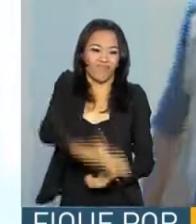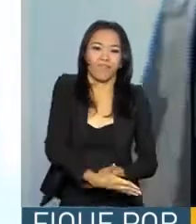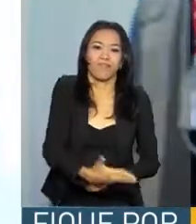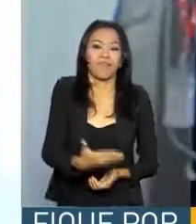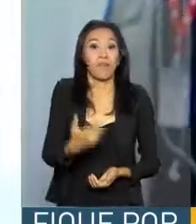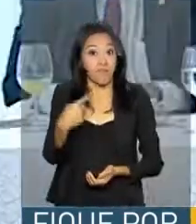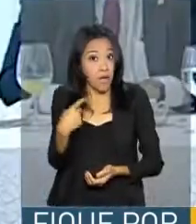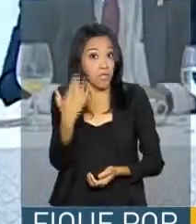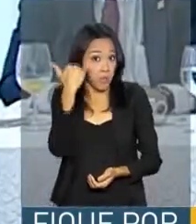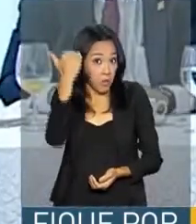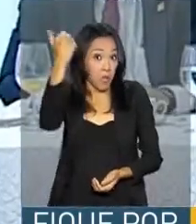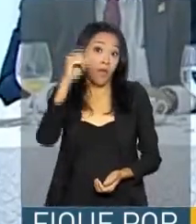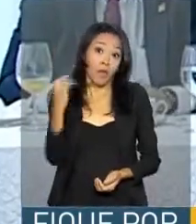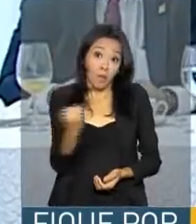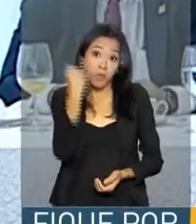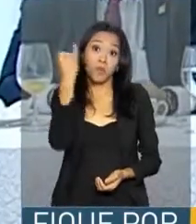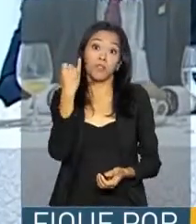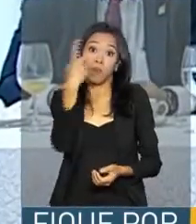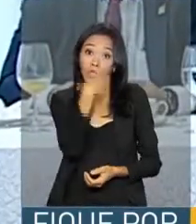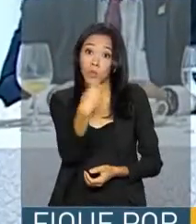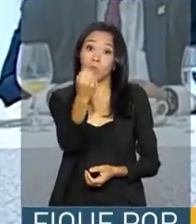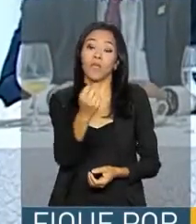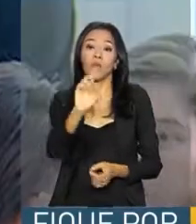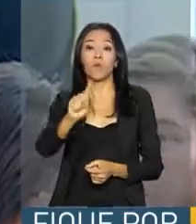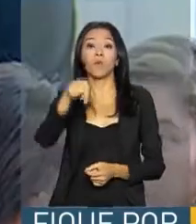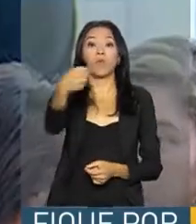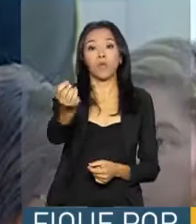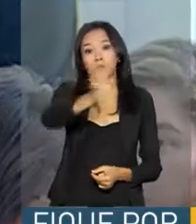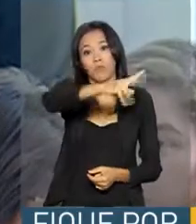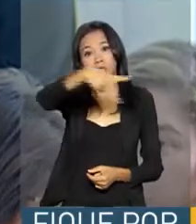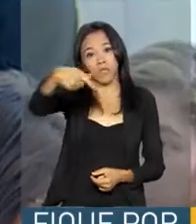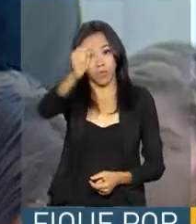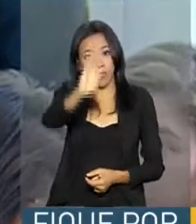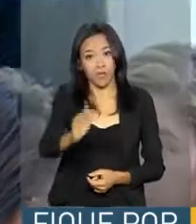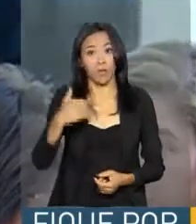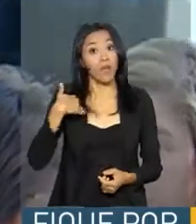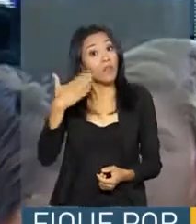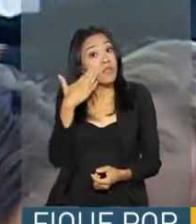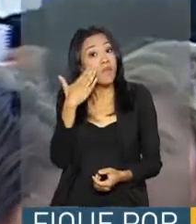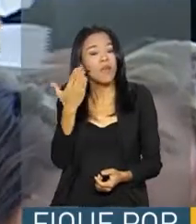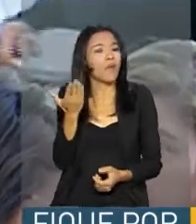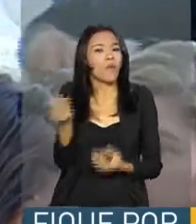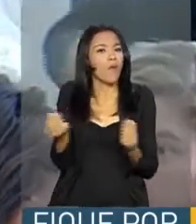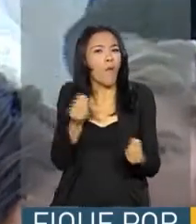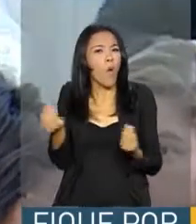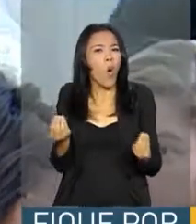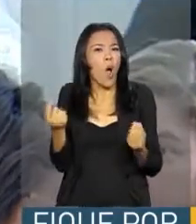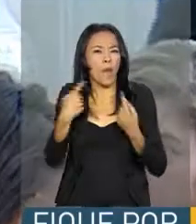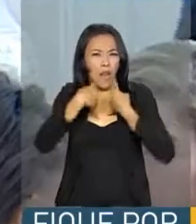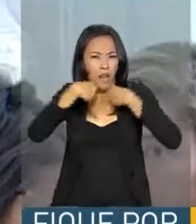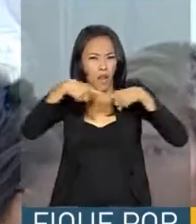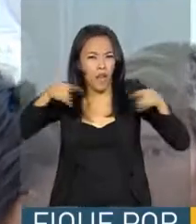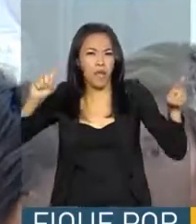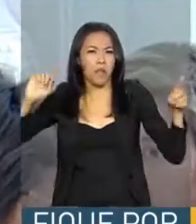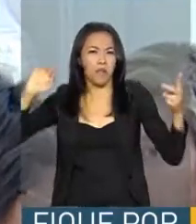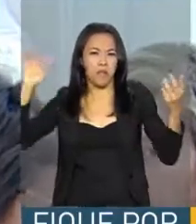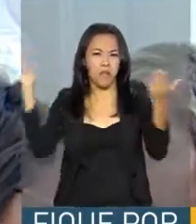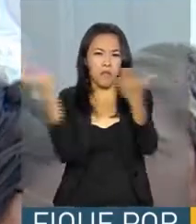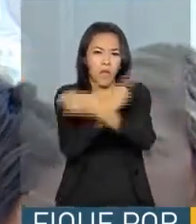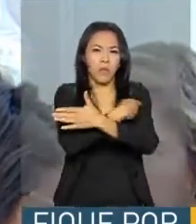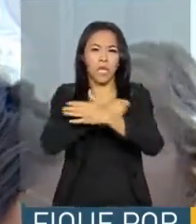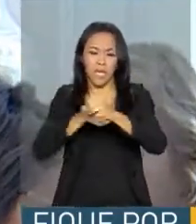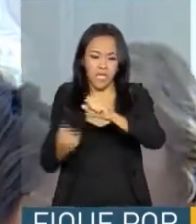eleger o próximo presidente da República. E eu queria saber o quanto que essas denúncias de corrupção, obstrução